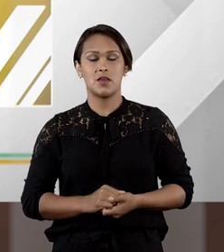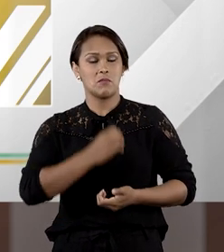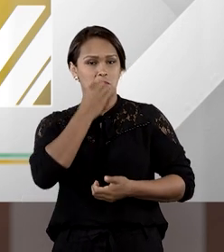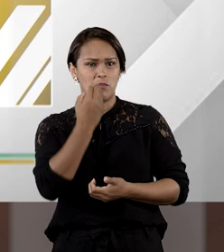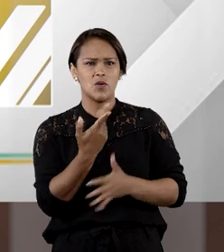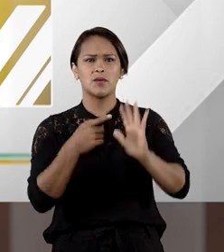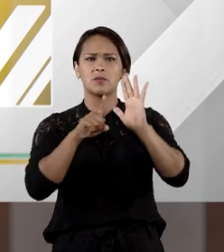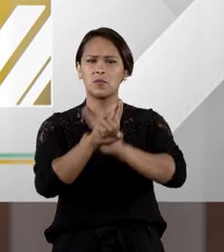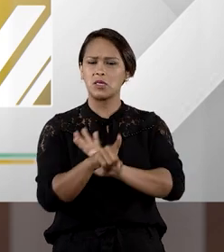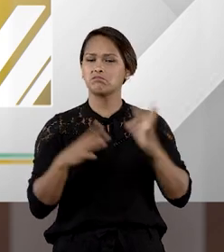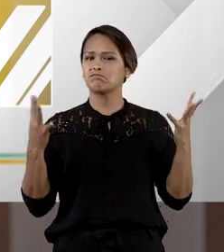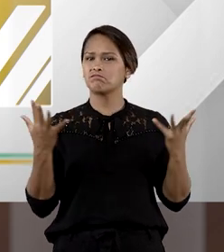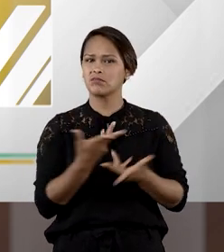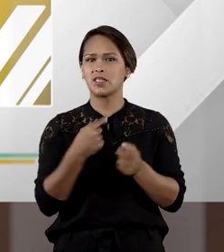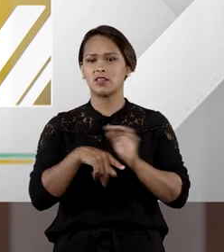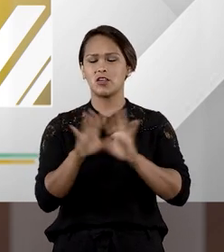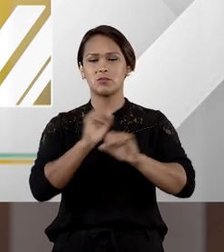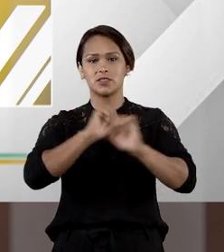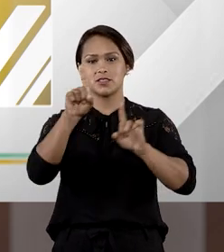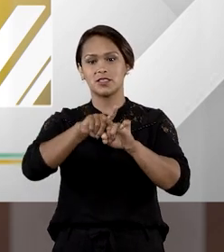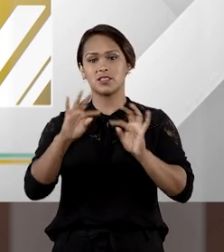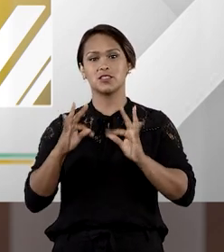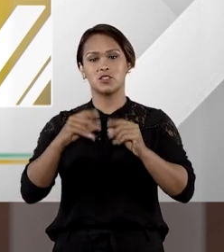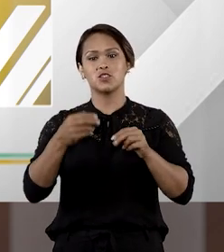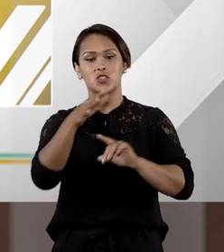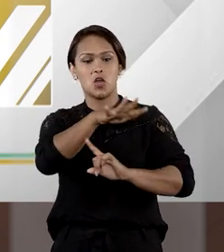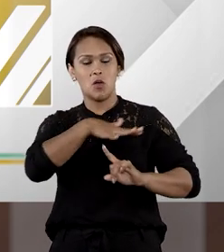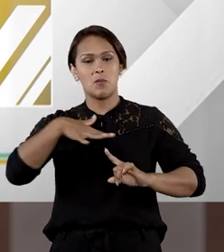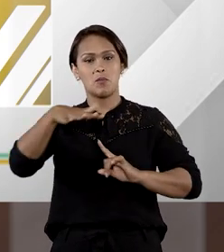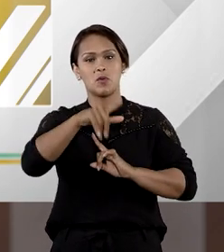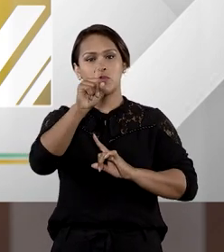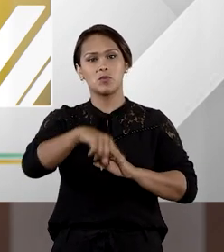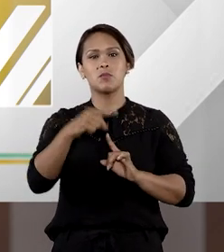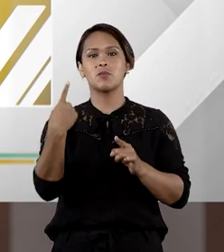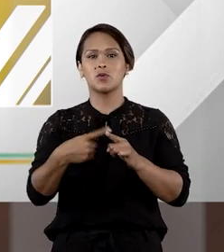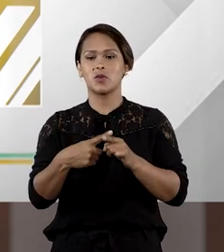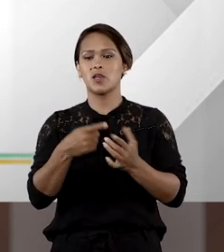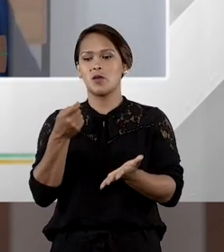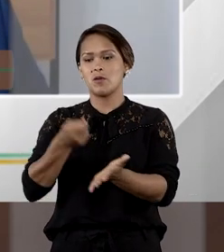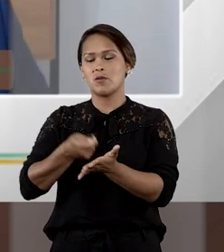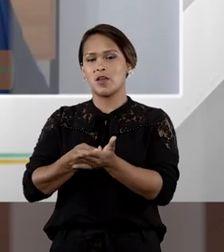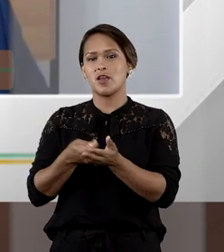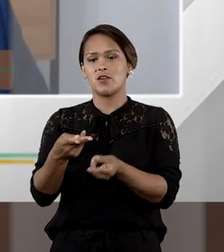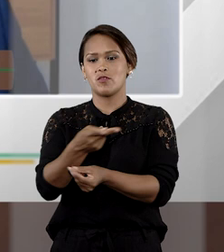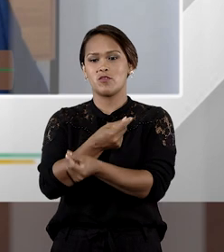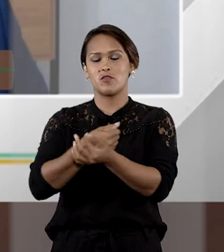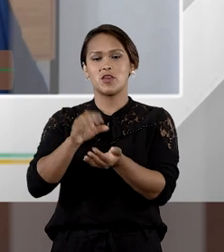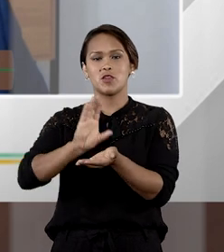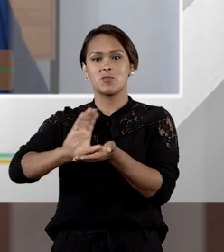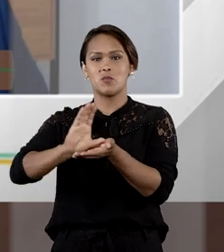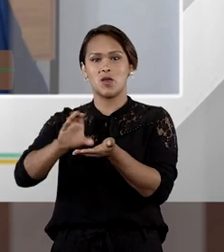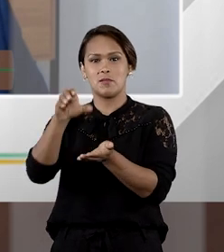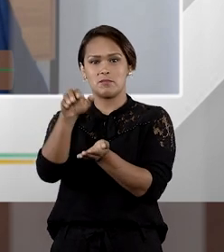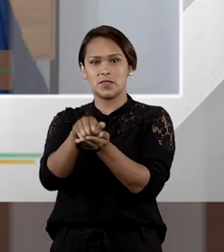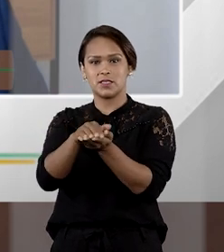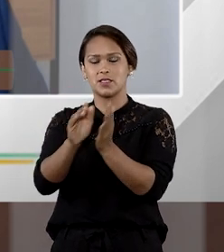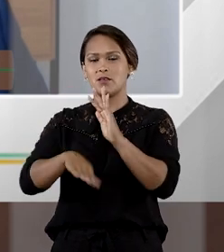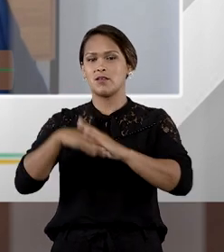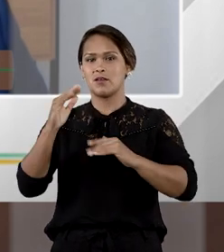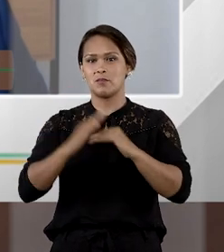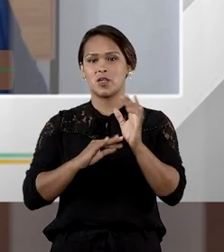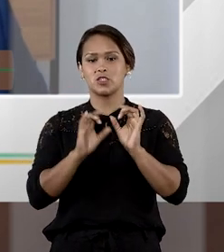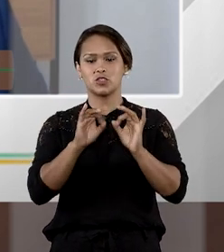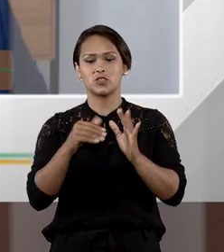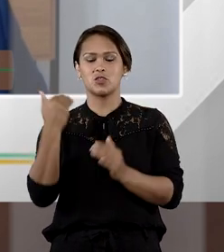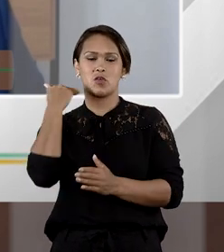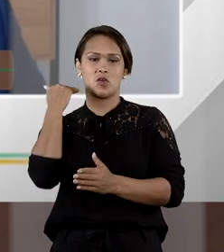Muito bem, é excelente pergunta para esclarecer o nosso público, porque geralmente o pagamento é feito por pensão, né? Na prática,